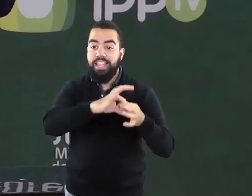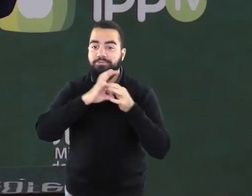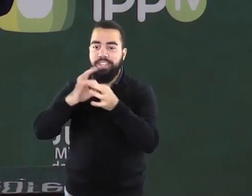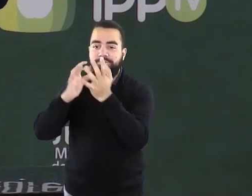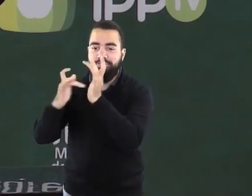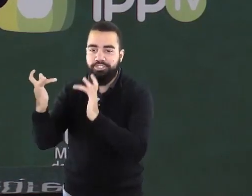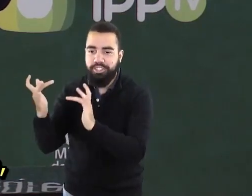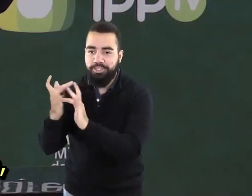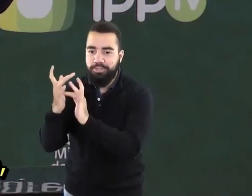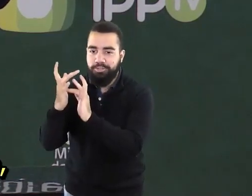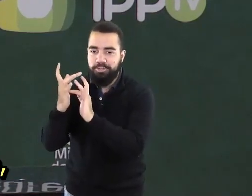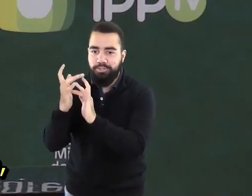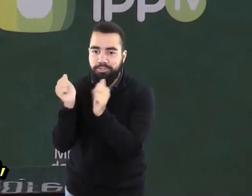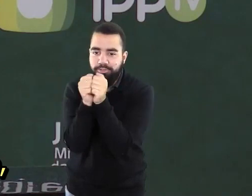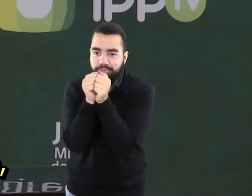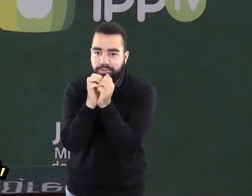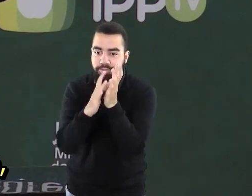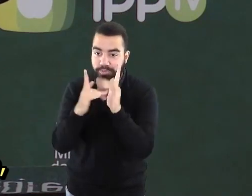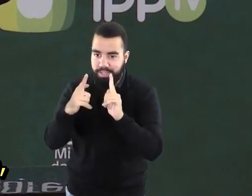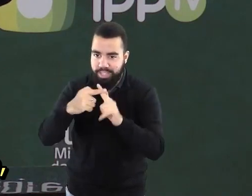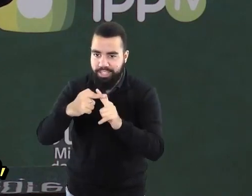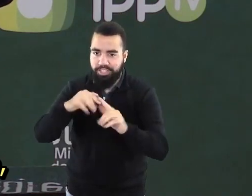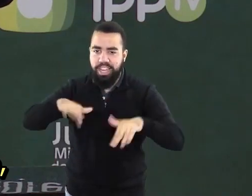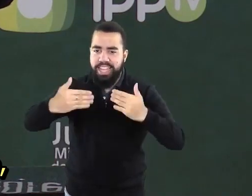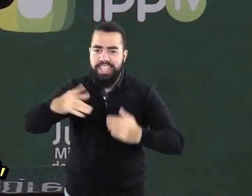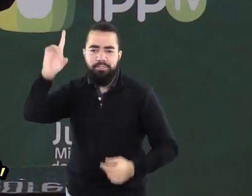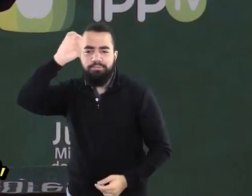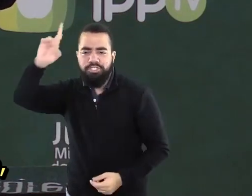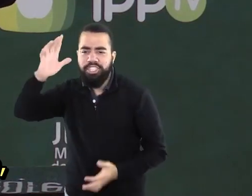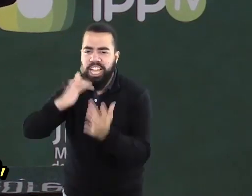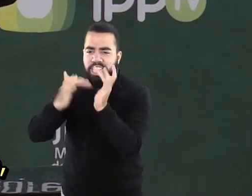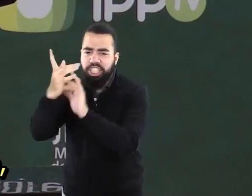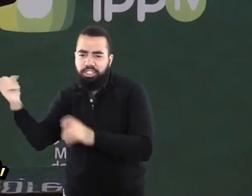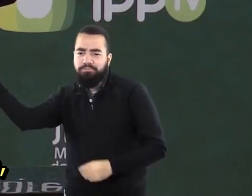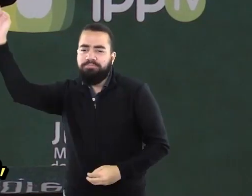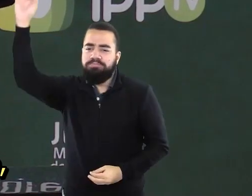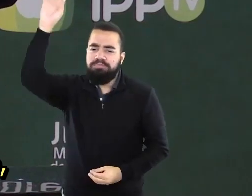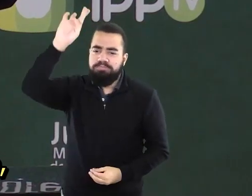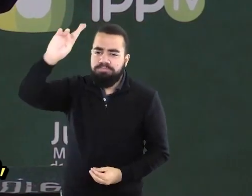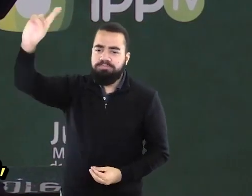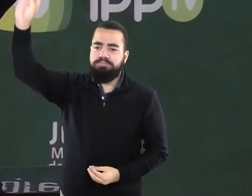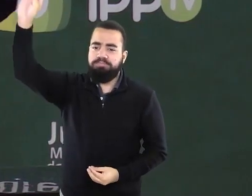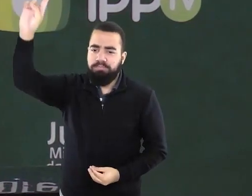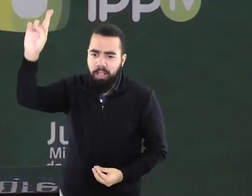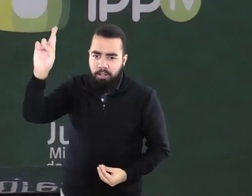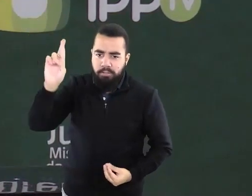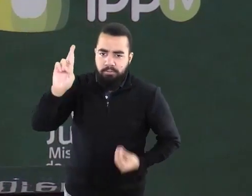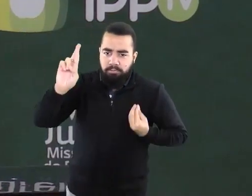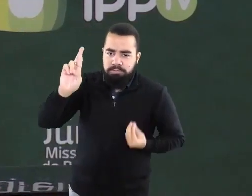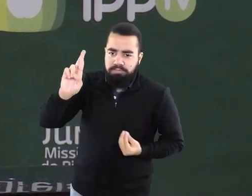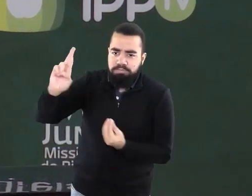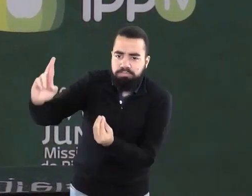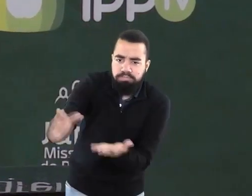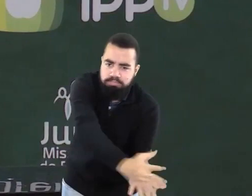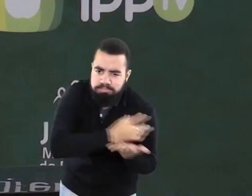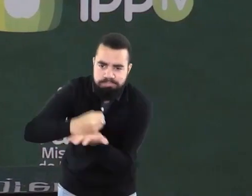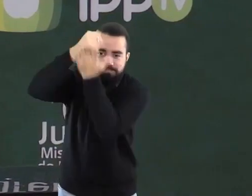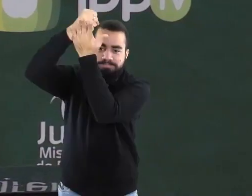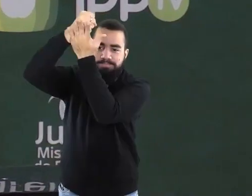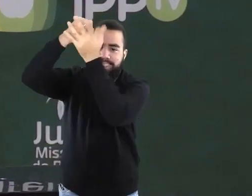e de prepará-la para que um dia Ele venha nos buscar como noiva adornada para Ele, para nós celebrarmos as